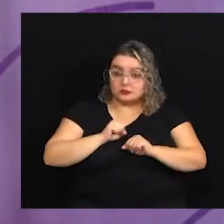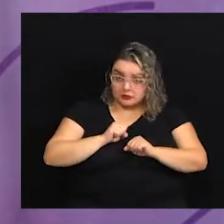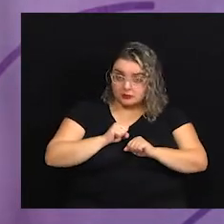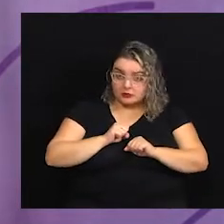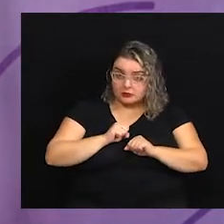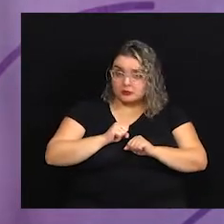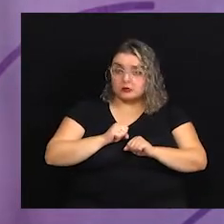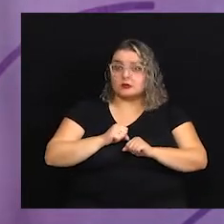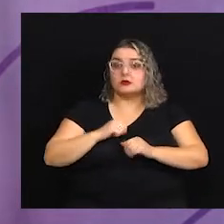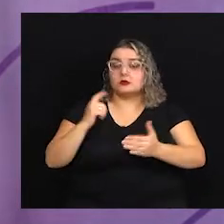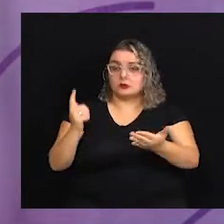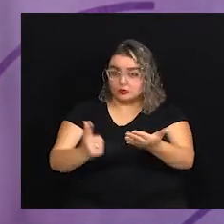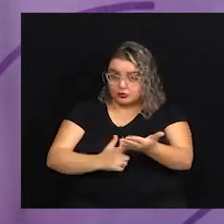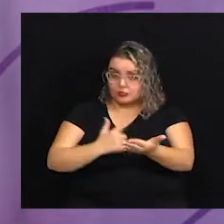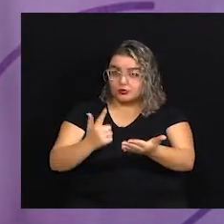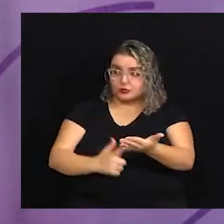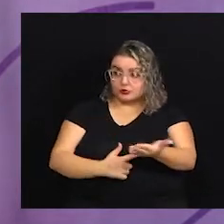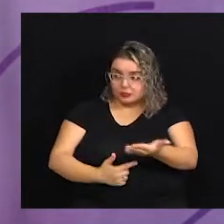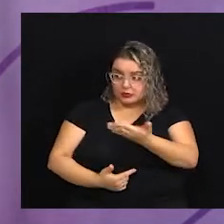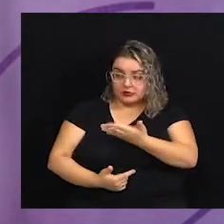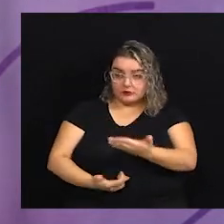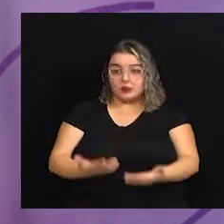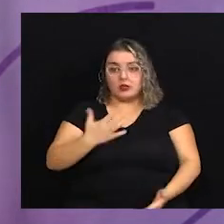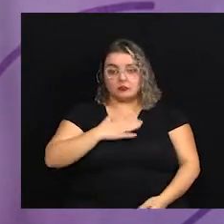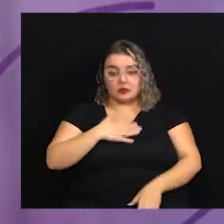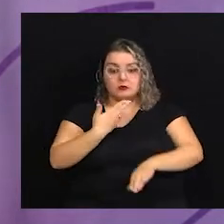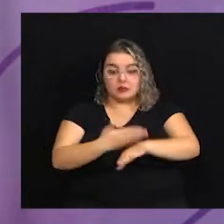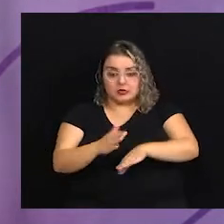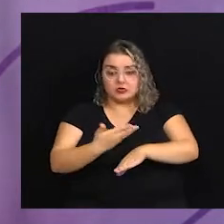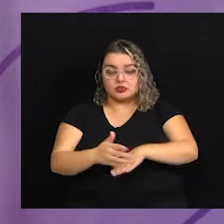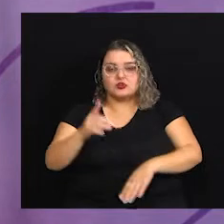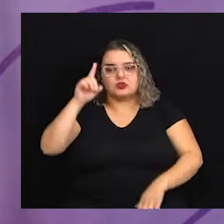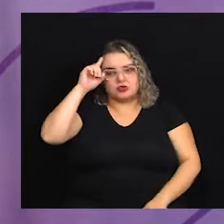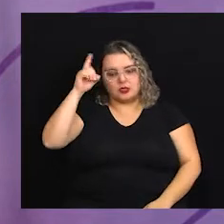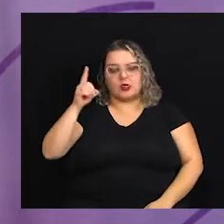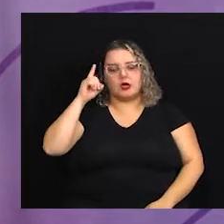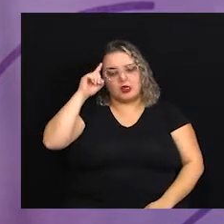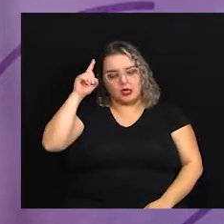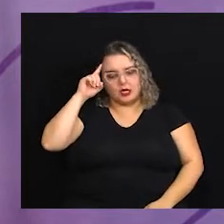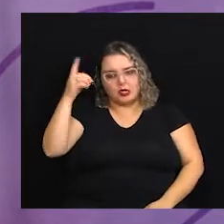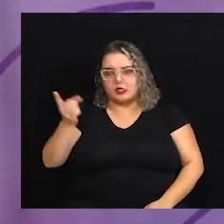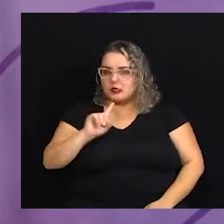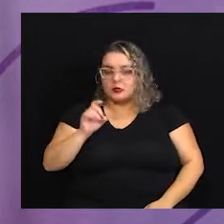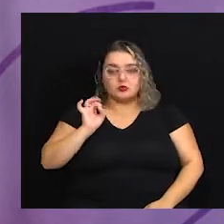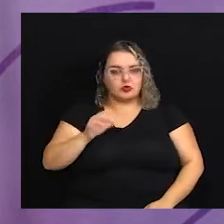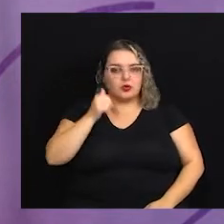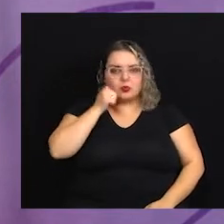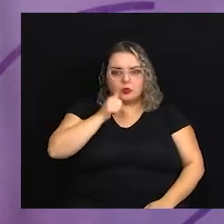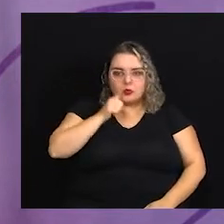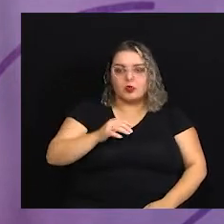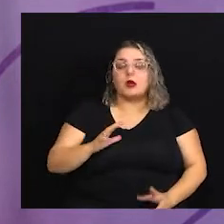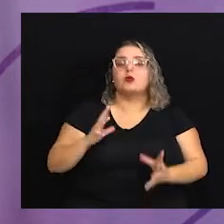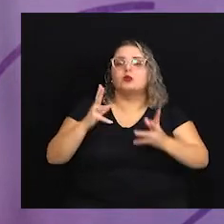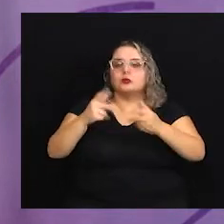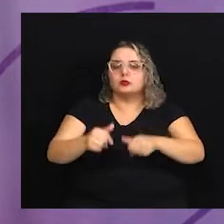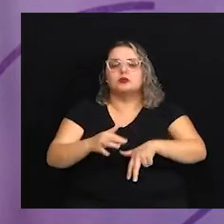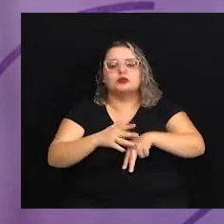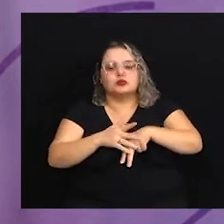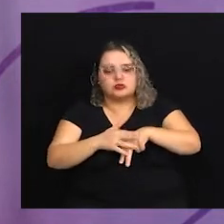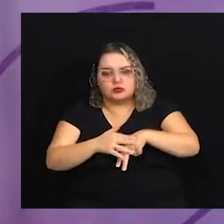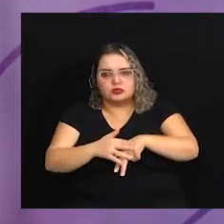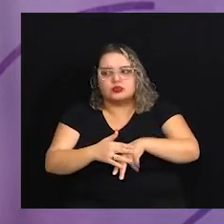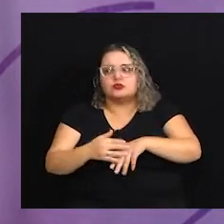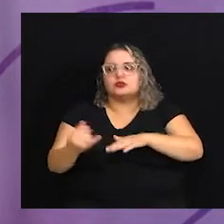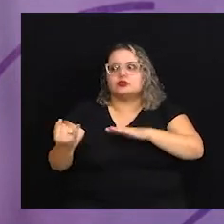adotar os pilares, que é o que eu coloco no livro, que é a minha prática diária, não só como mulher, Vivi, é a minha prática diária com as